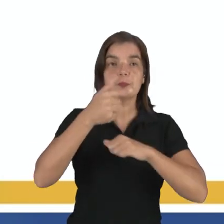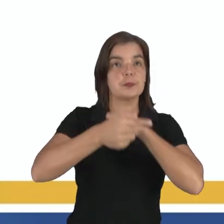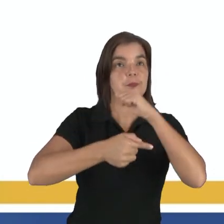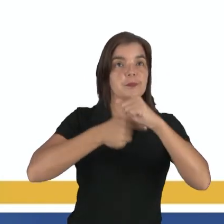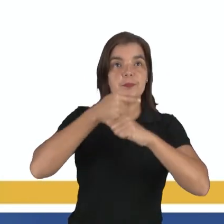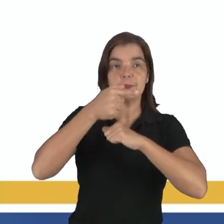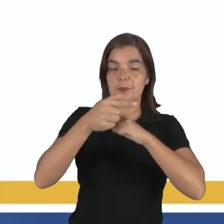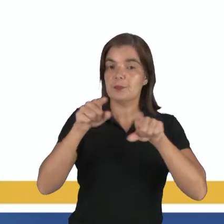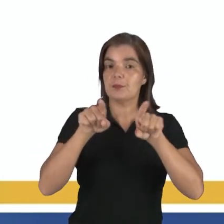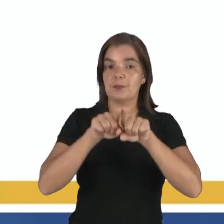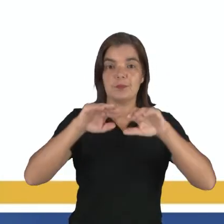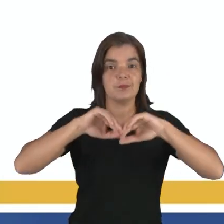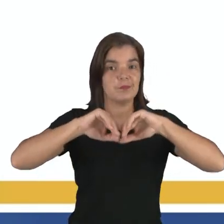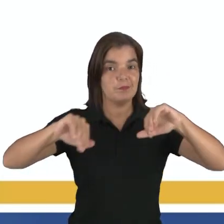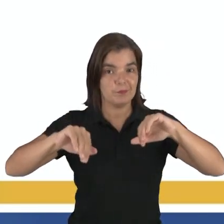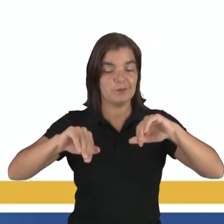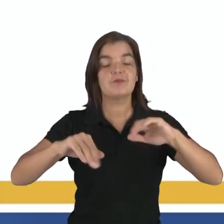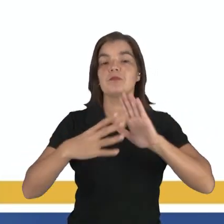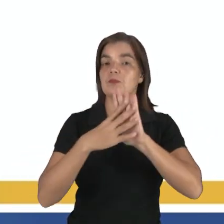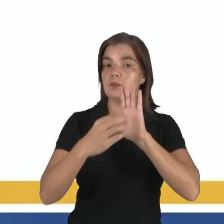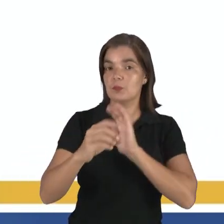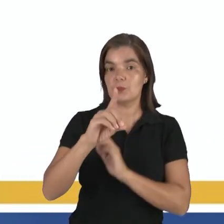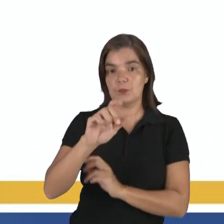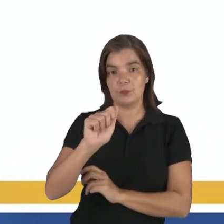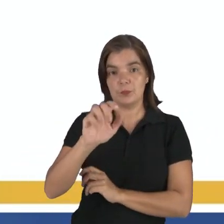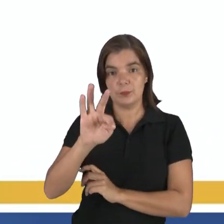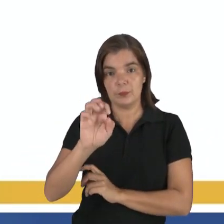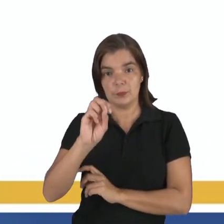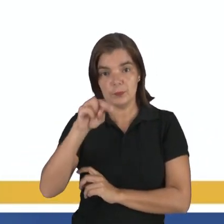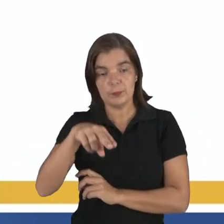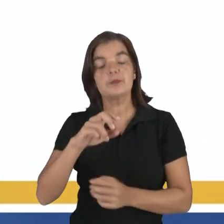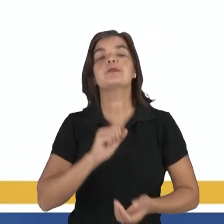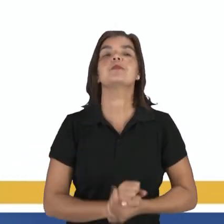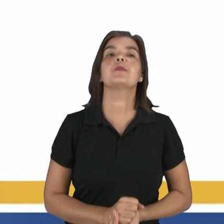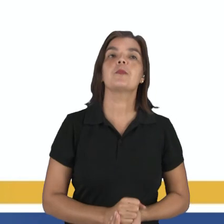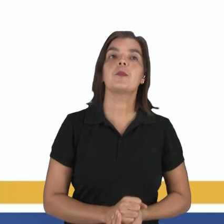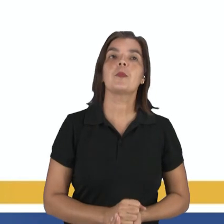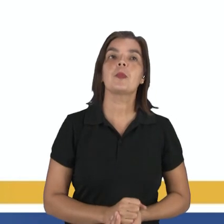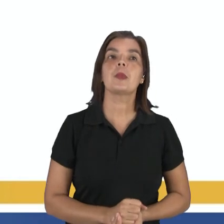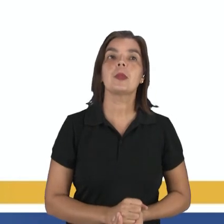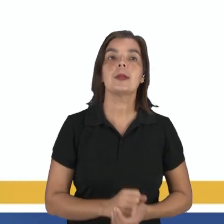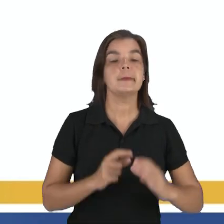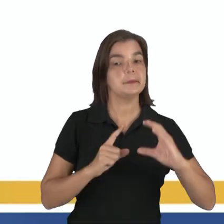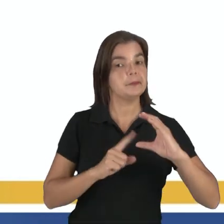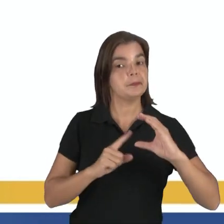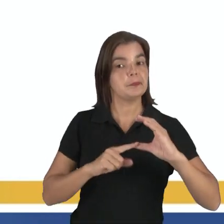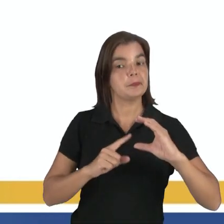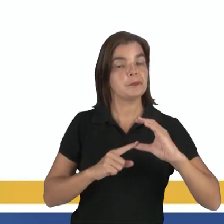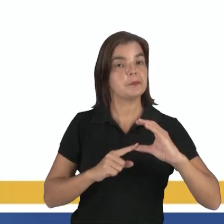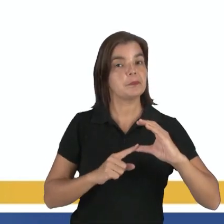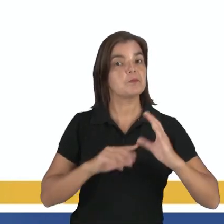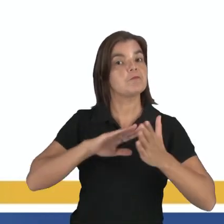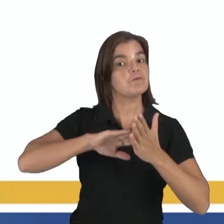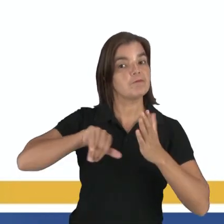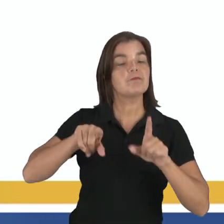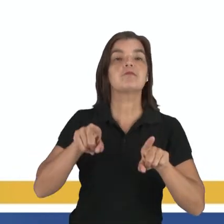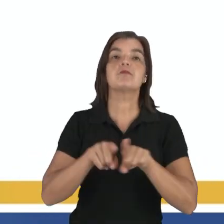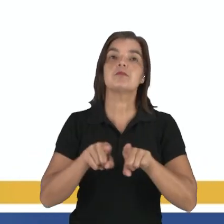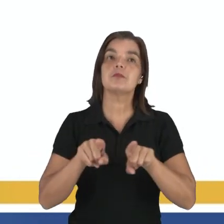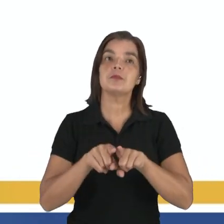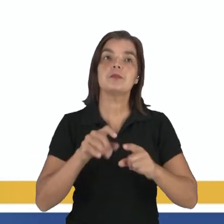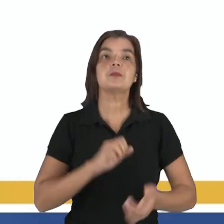átomo indivisível só vai aparecer no modelo atômico de Dalton. Letra C, a gente pode